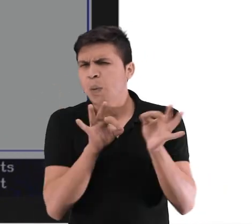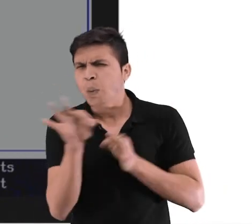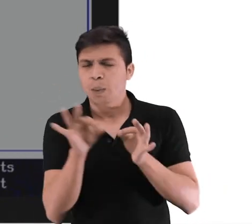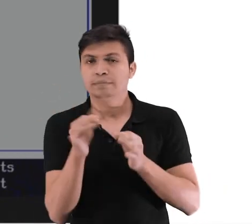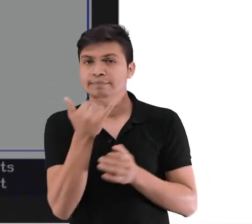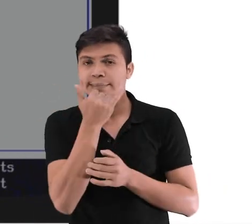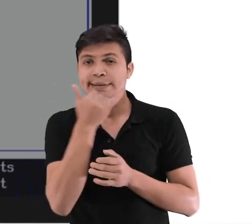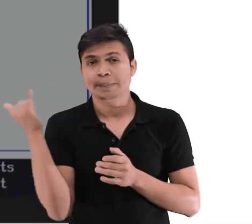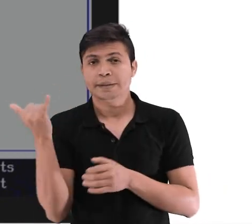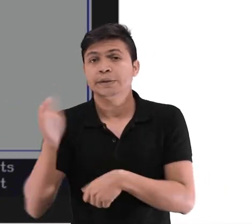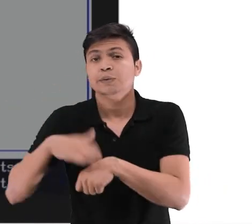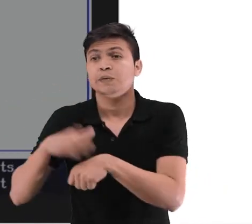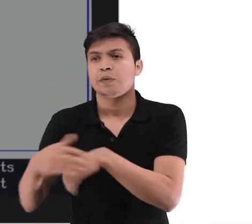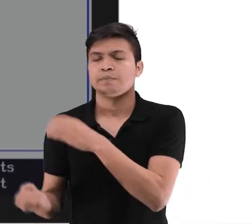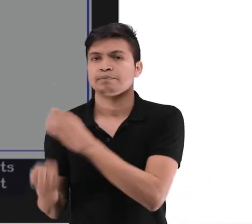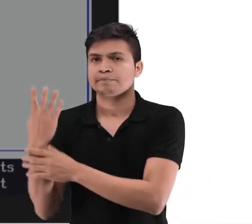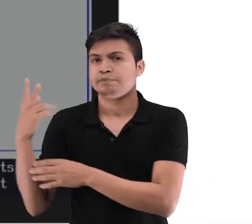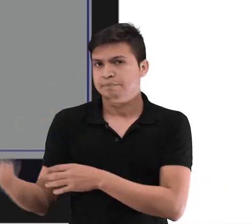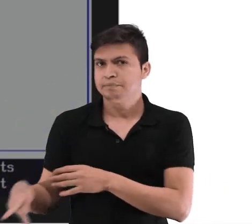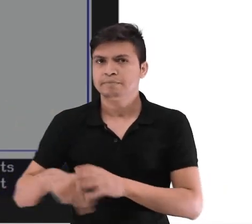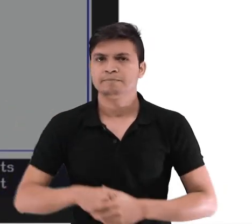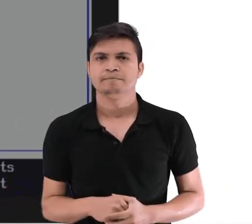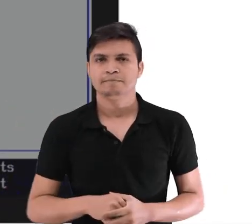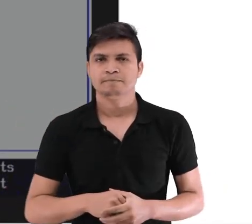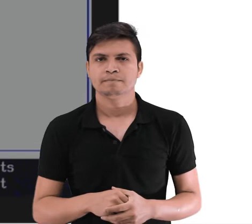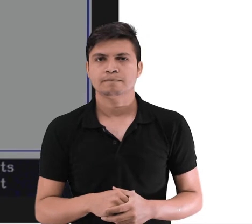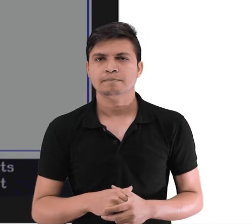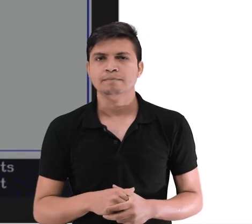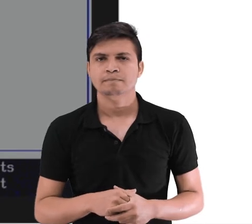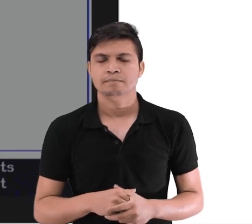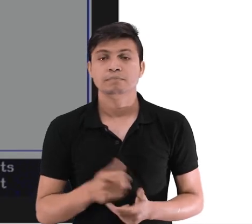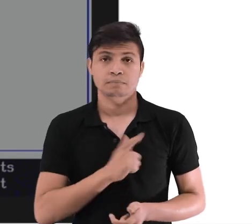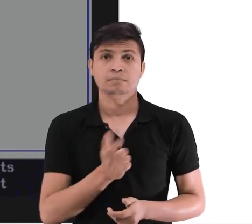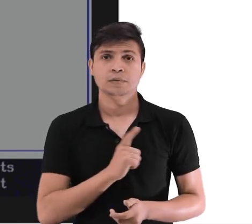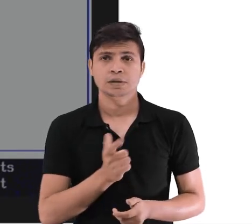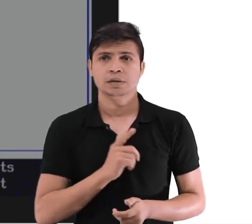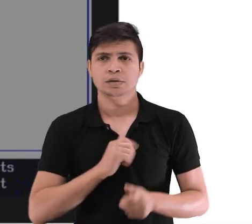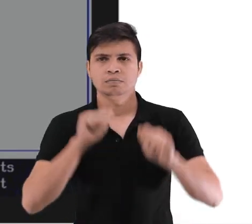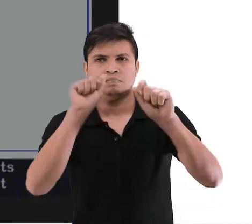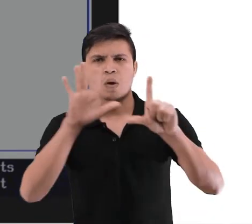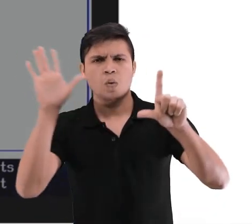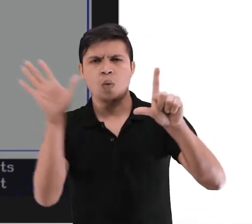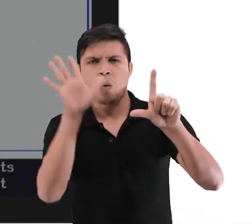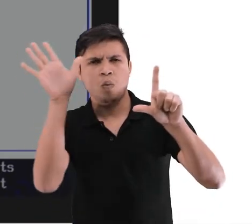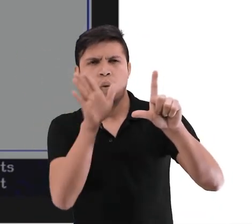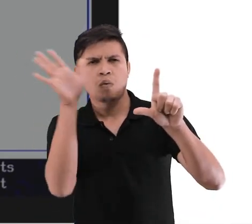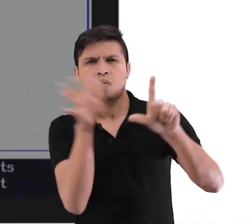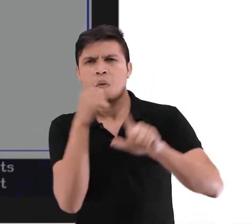fabricante, certo? Vão ter essas abas, como vocês estão vendo.